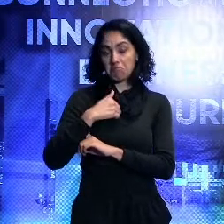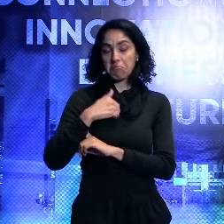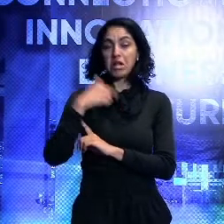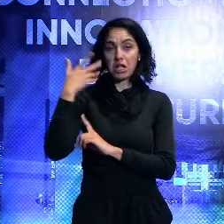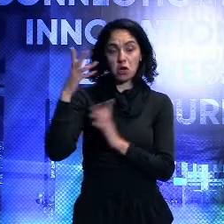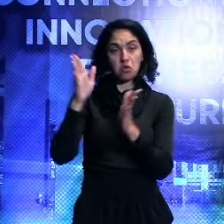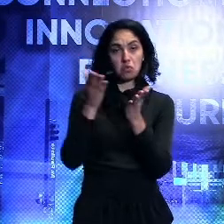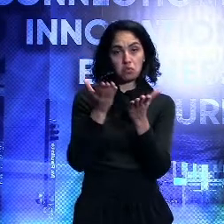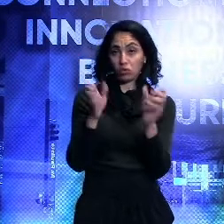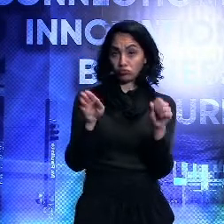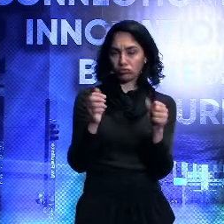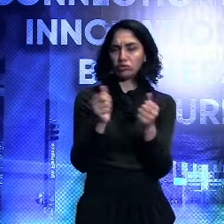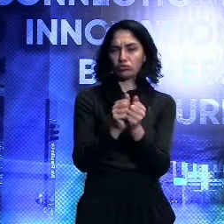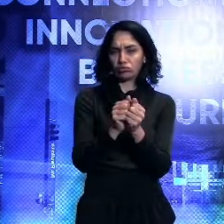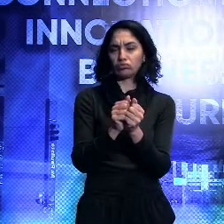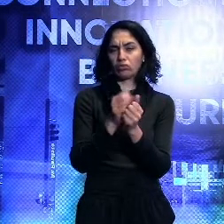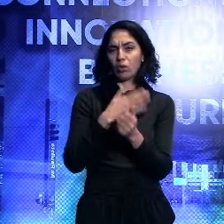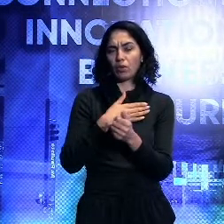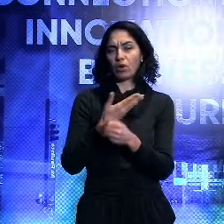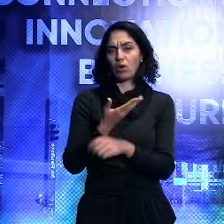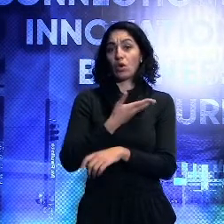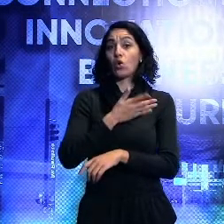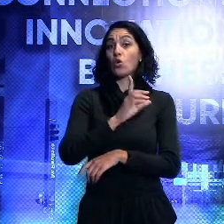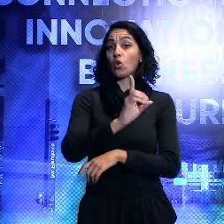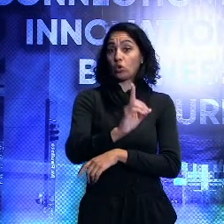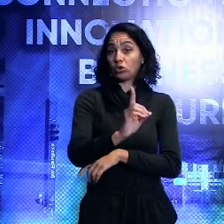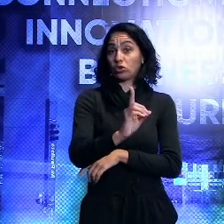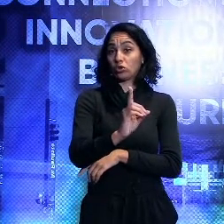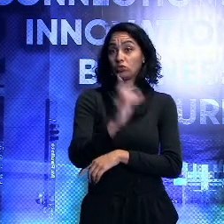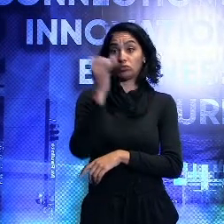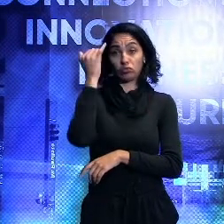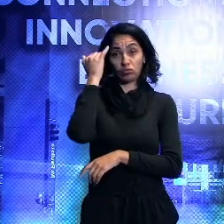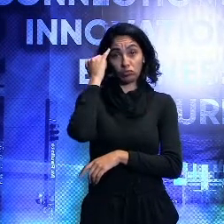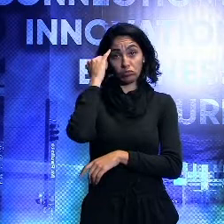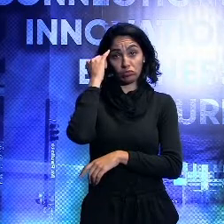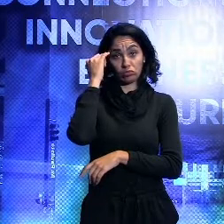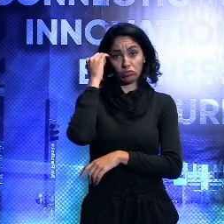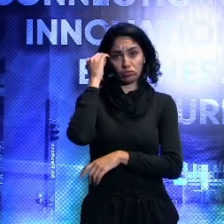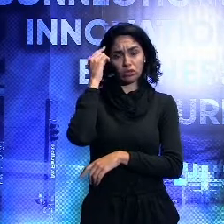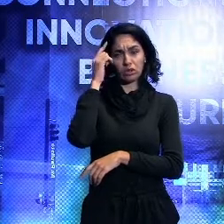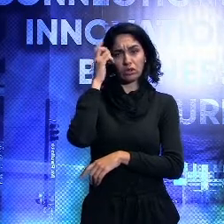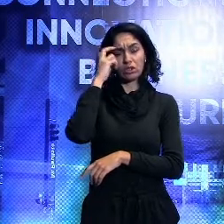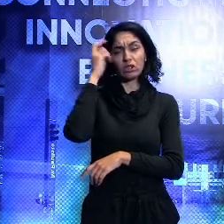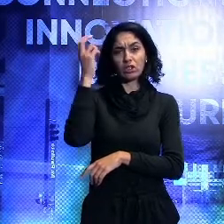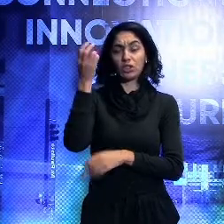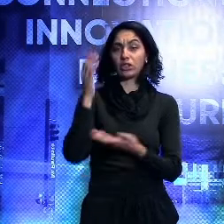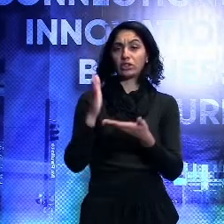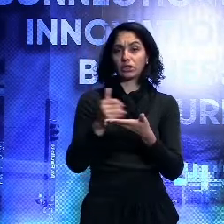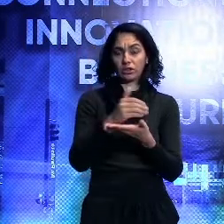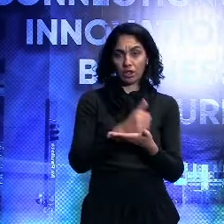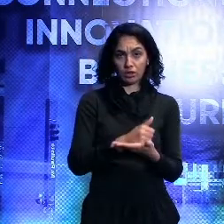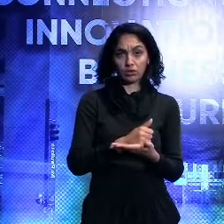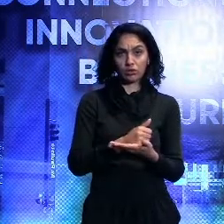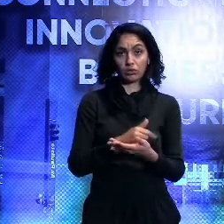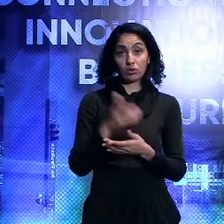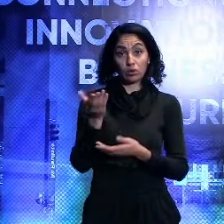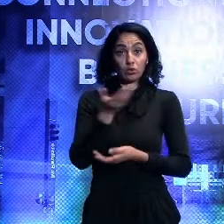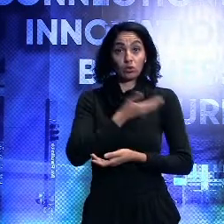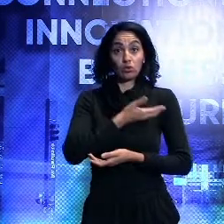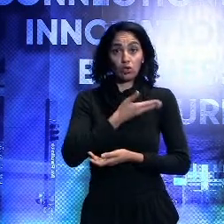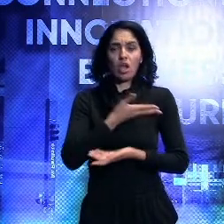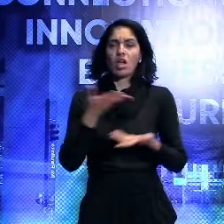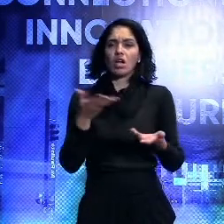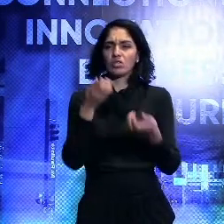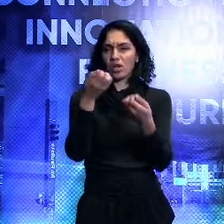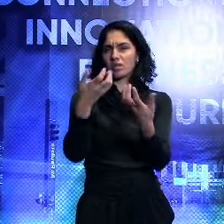também, onde eu sou coordenador de inteligência de dados e serviços corporativos, né? Nossos colegas já trouxeram, o José e